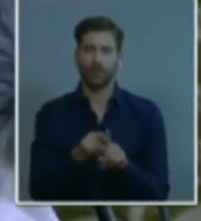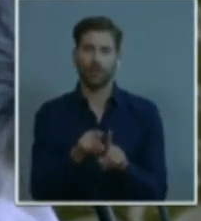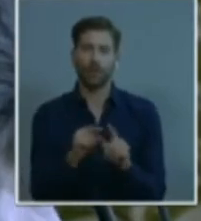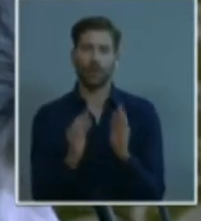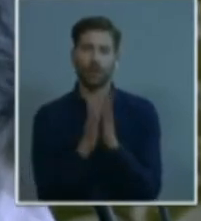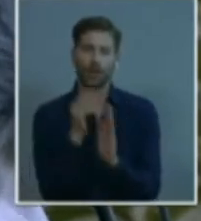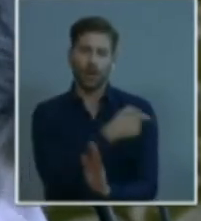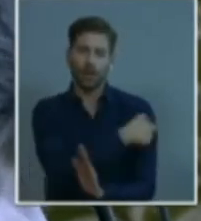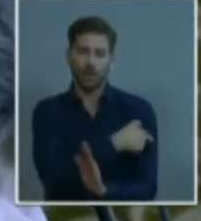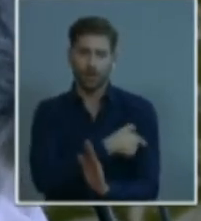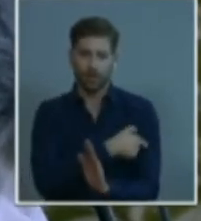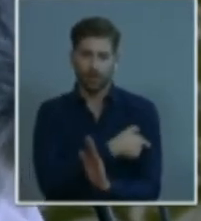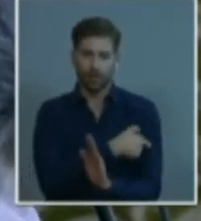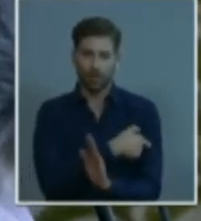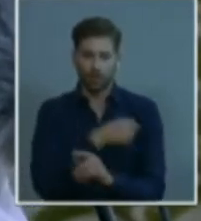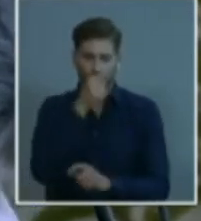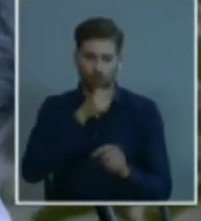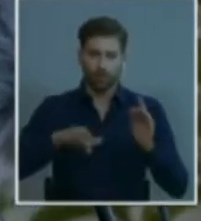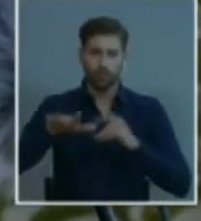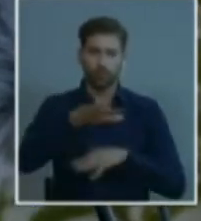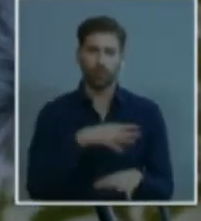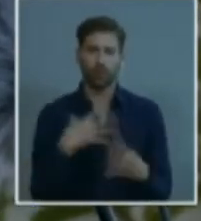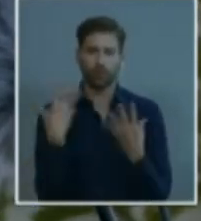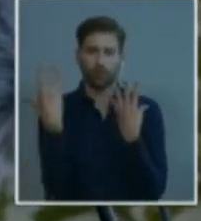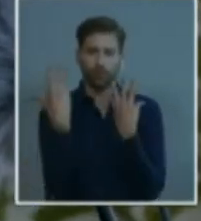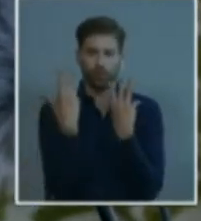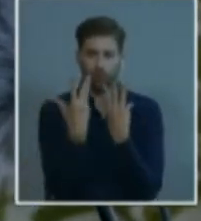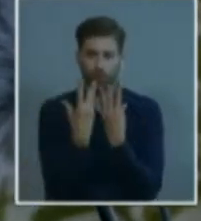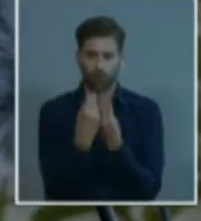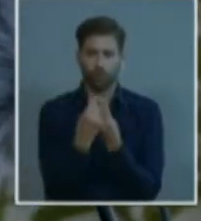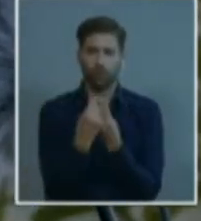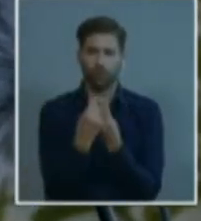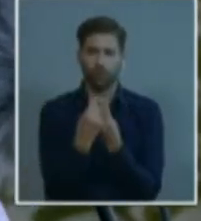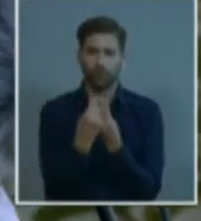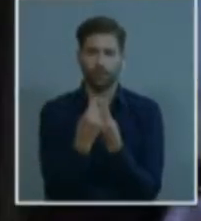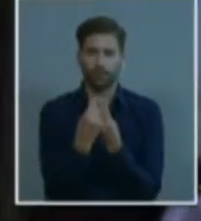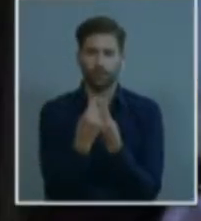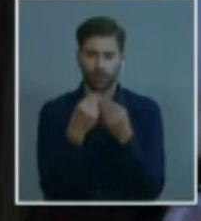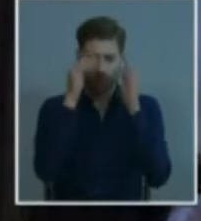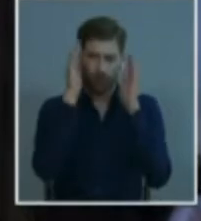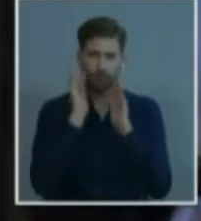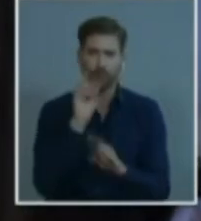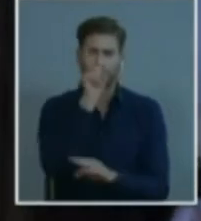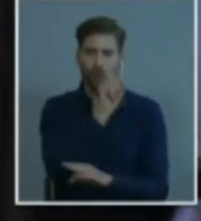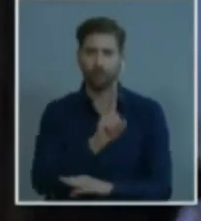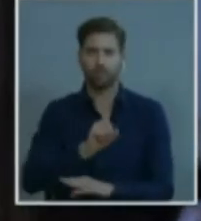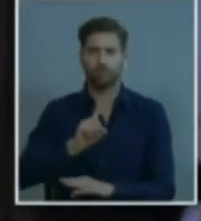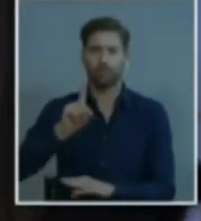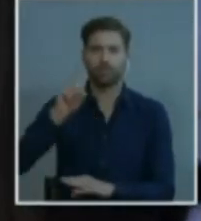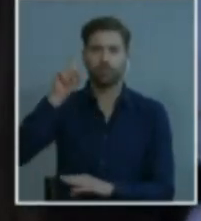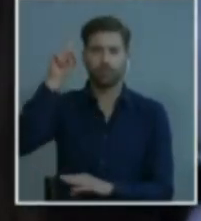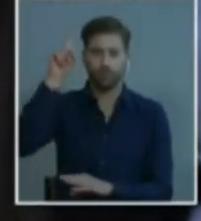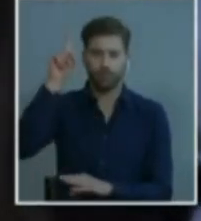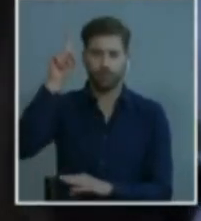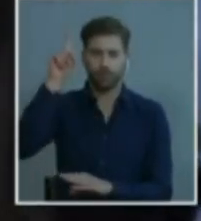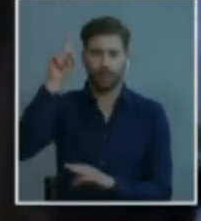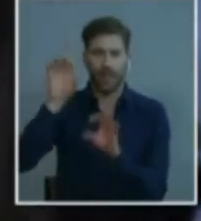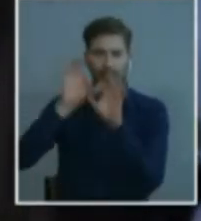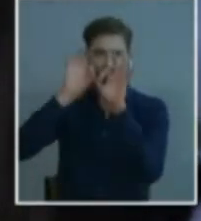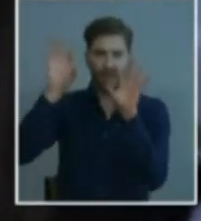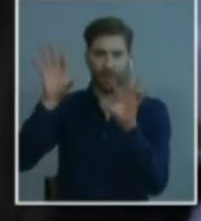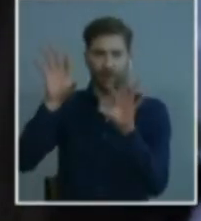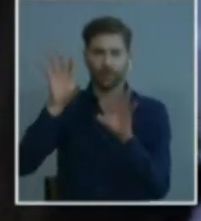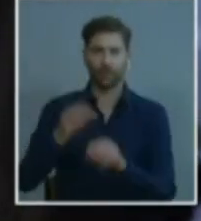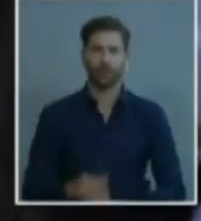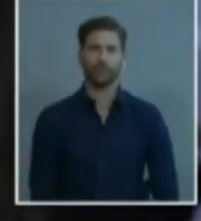quando, juntamente com a humanidade, atingir a glória plena de que Maria goza já. Eis aqui